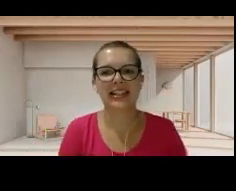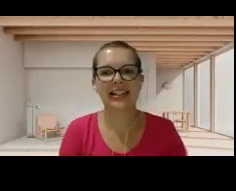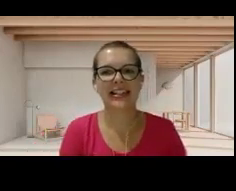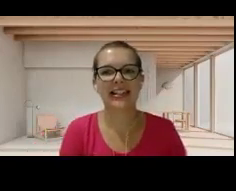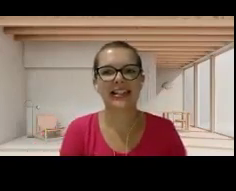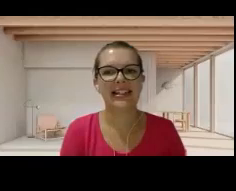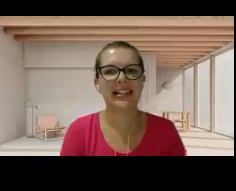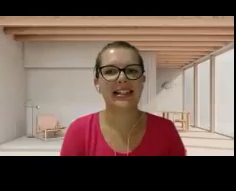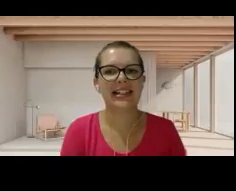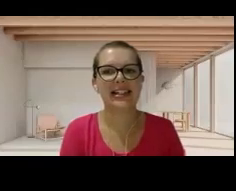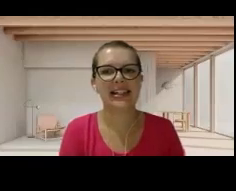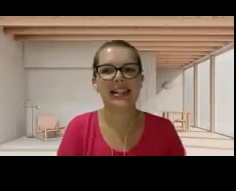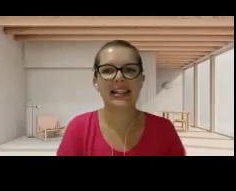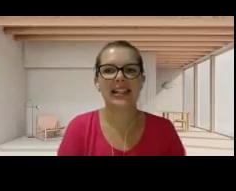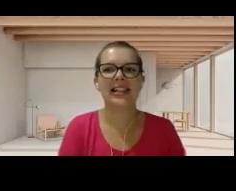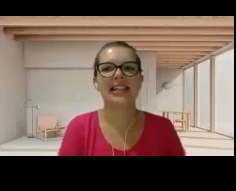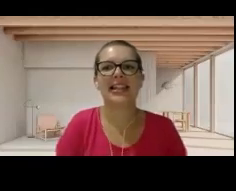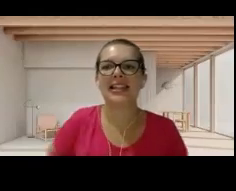aqui, que é o triângulo...